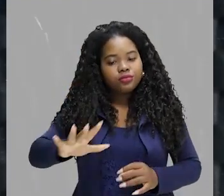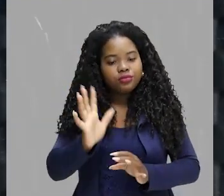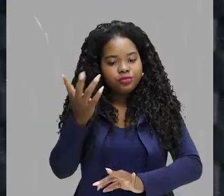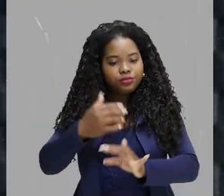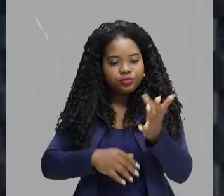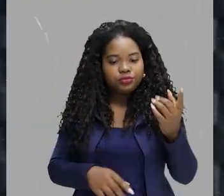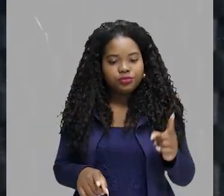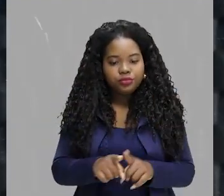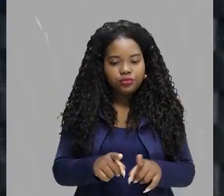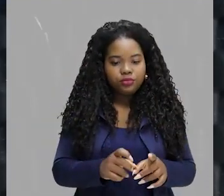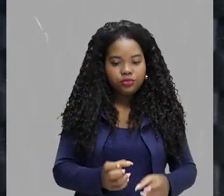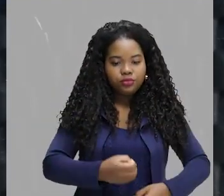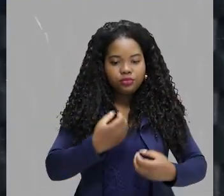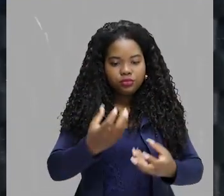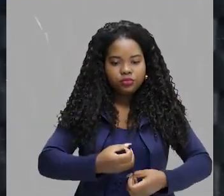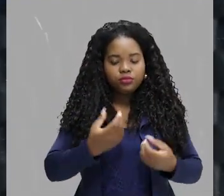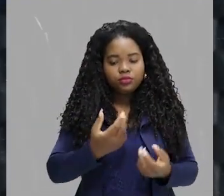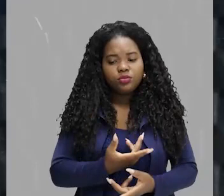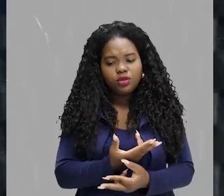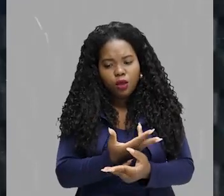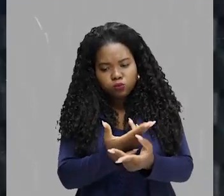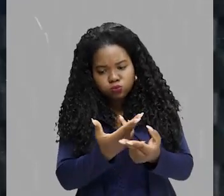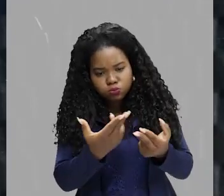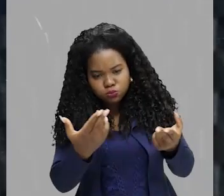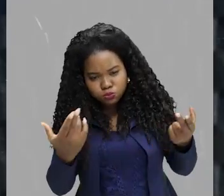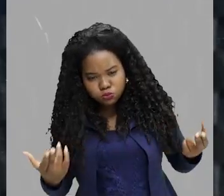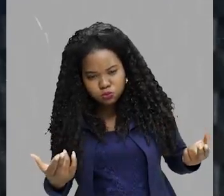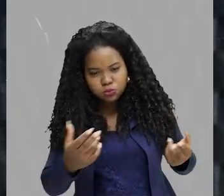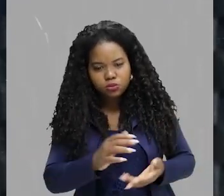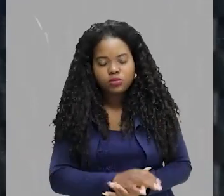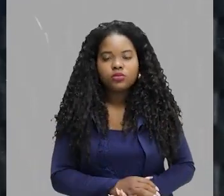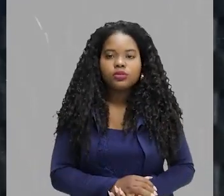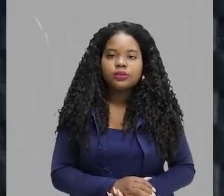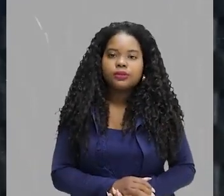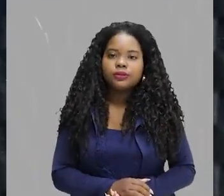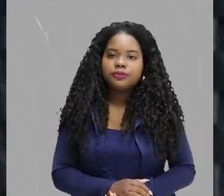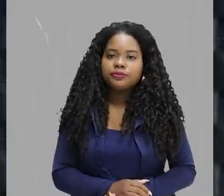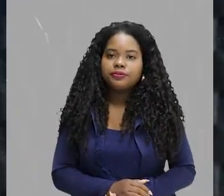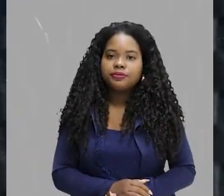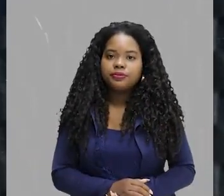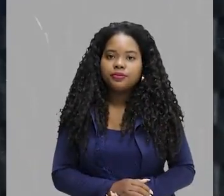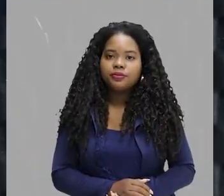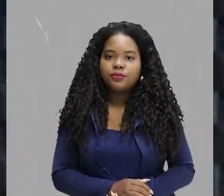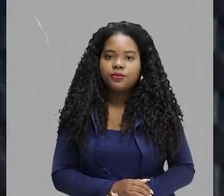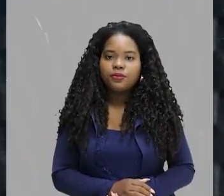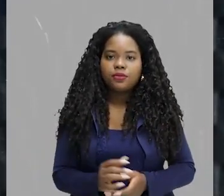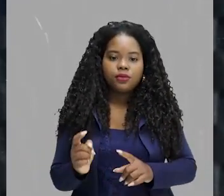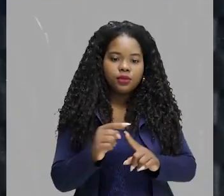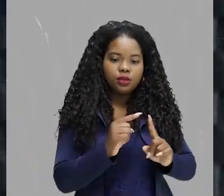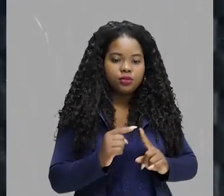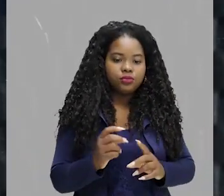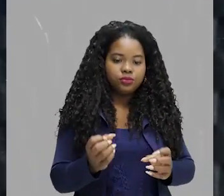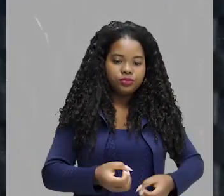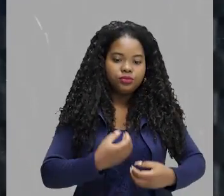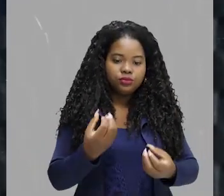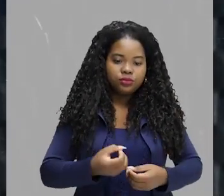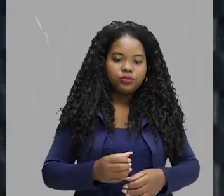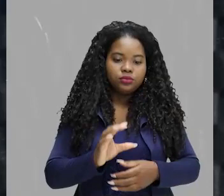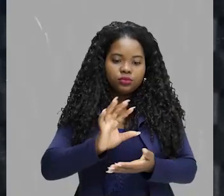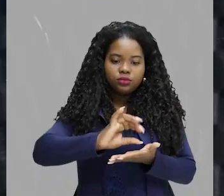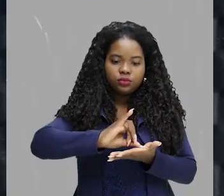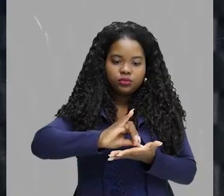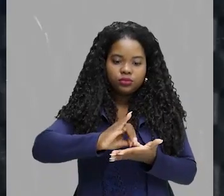Produção em larga escala, isso aqui principalmente a partir do século XX, por conta de um modelo produtivo do capitalismo